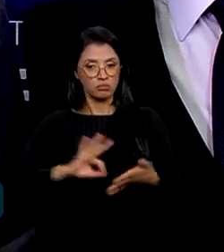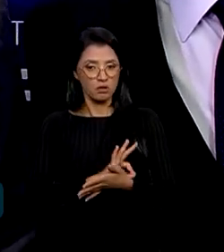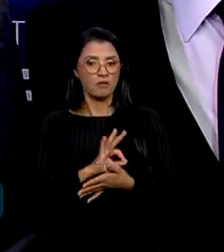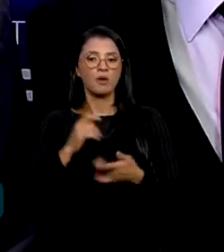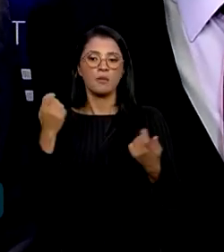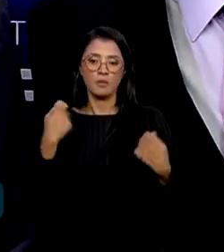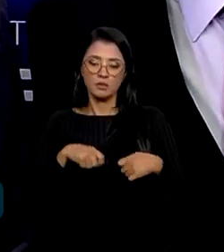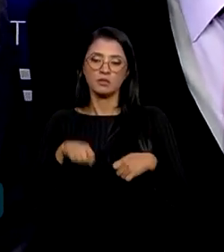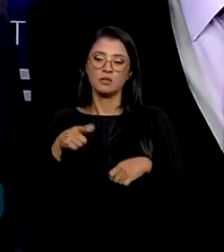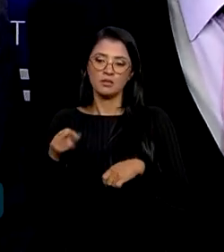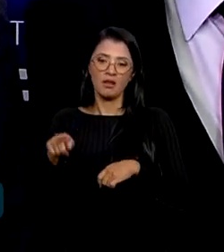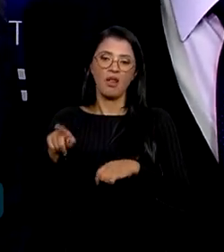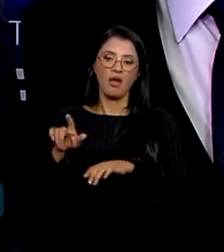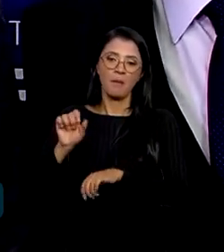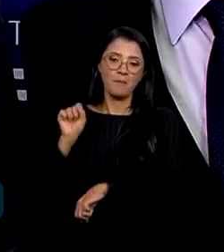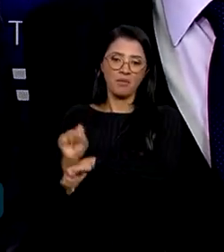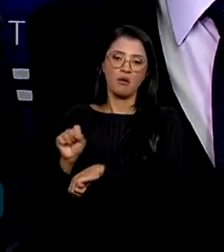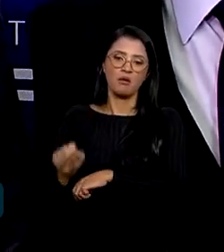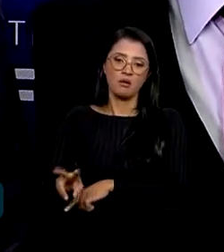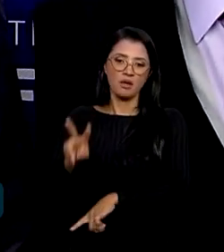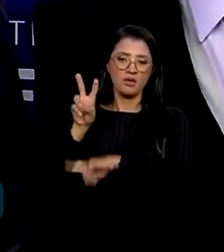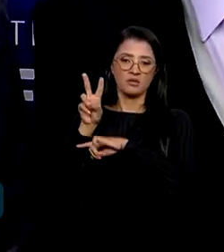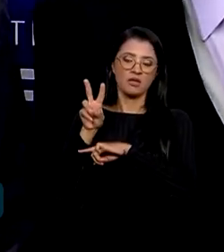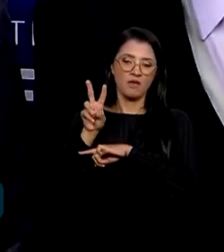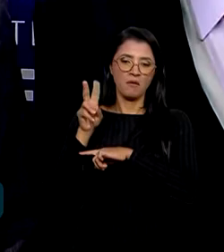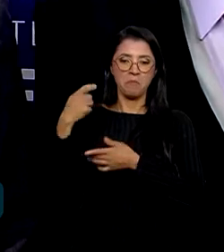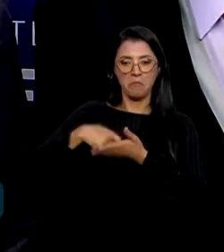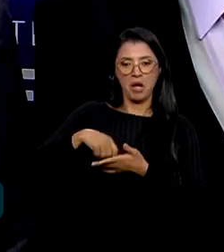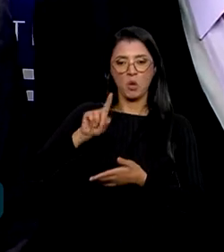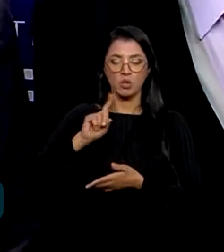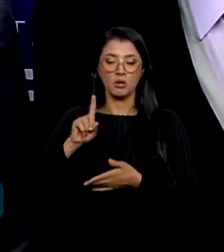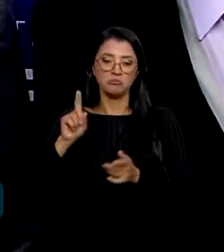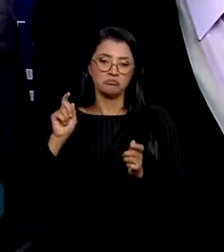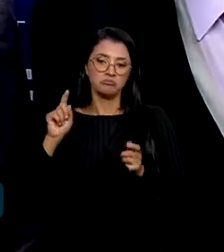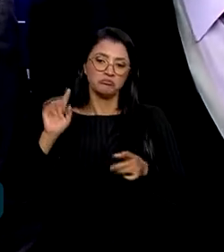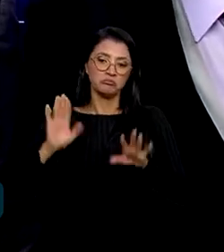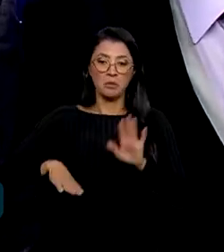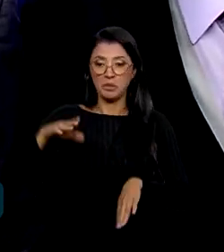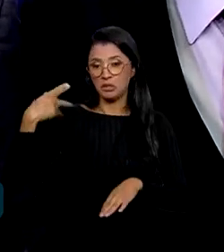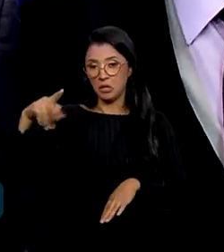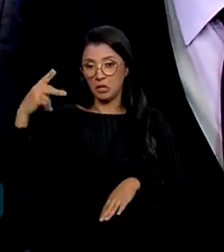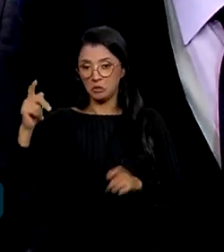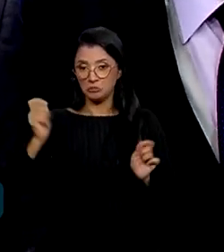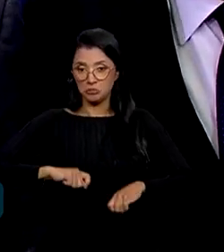que entrar para a reserva, ou remunerado ou não remunerado, de acordo com as condições da sua posição na carreira.